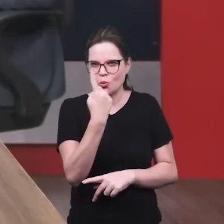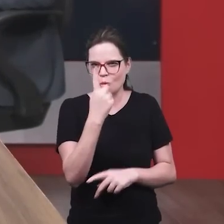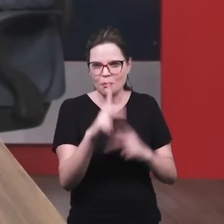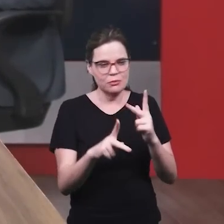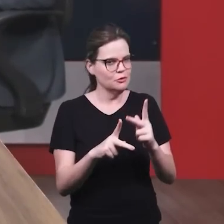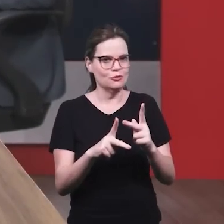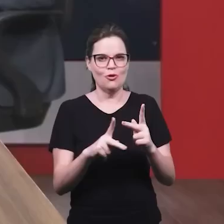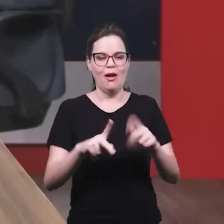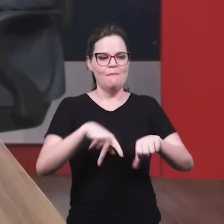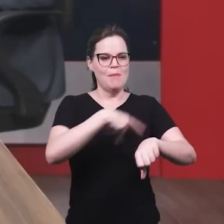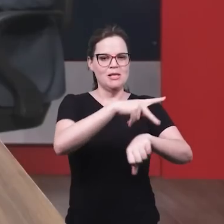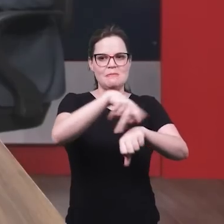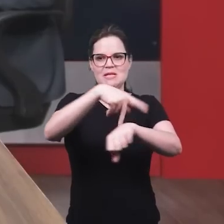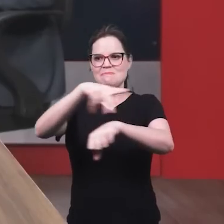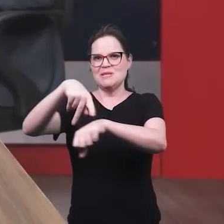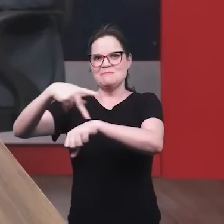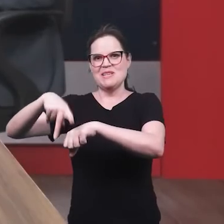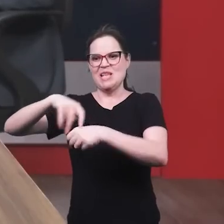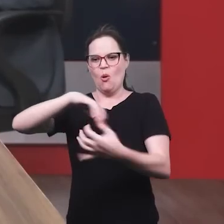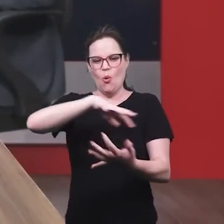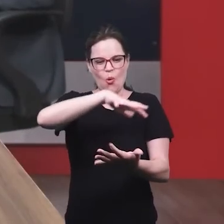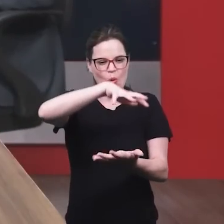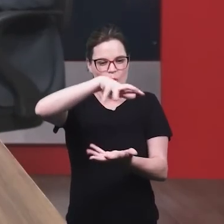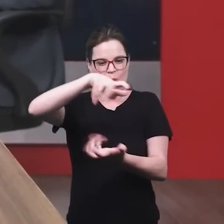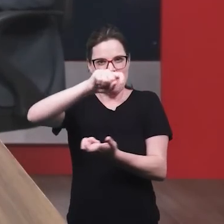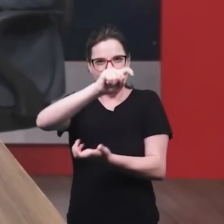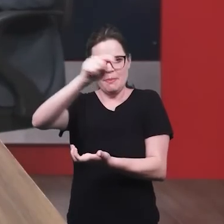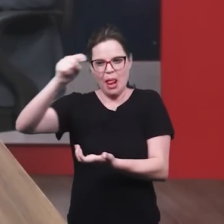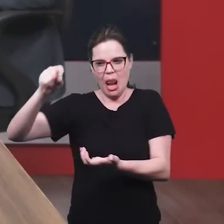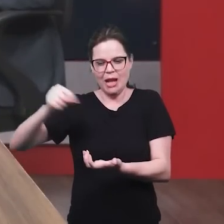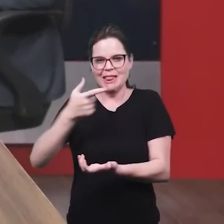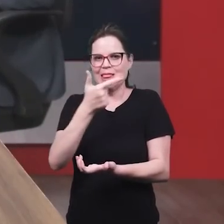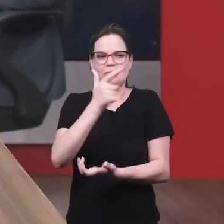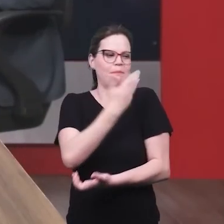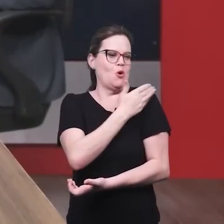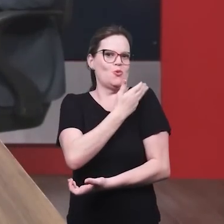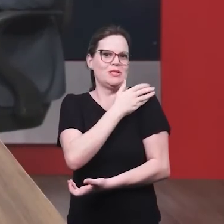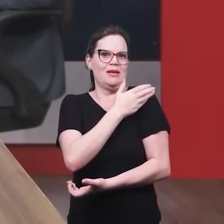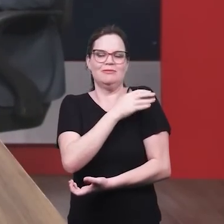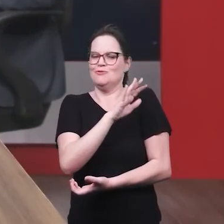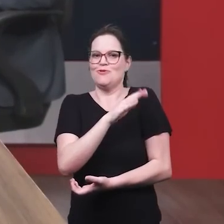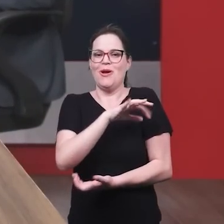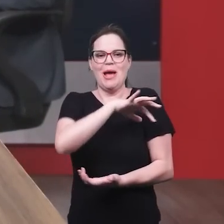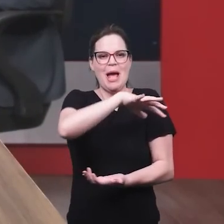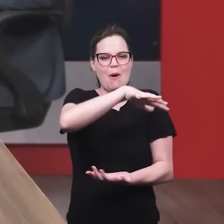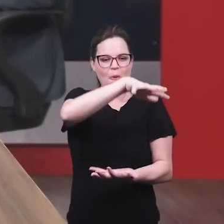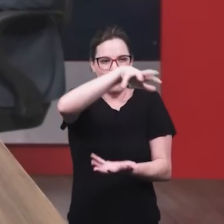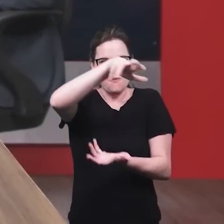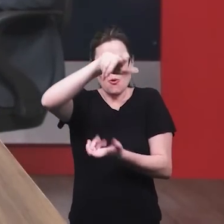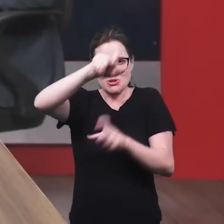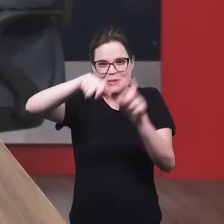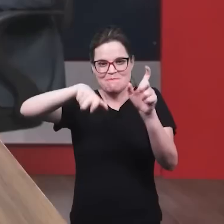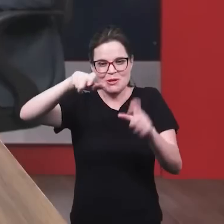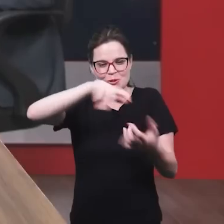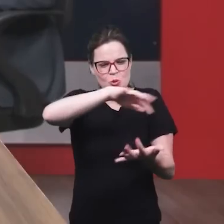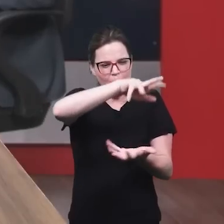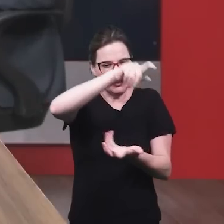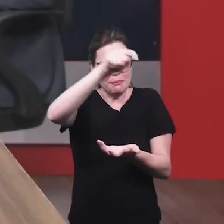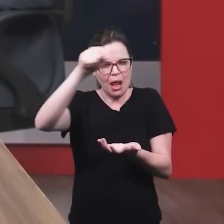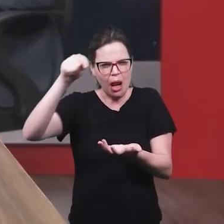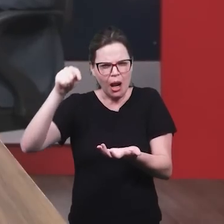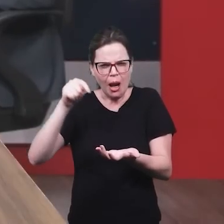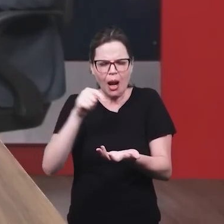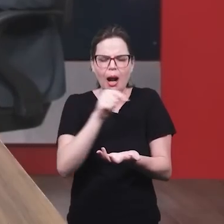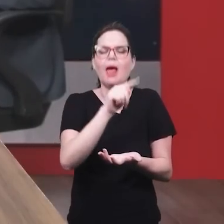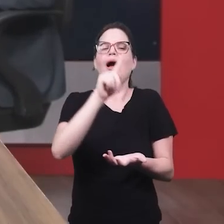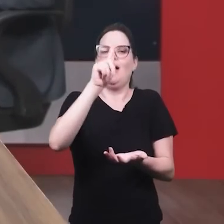as nações, né? O Senhor não faria acepção de pessoas, né? Aceitaria todos nós, e por isso nós estamos hoje na presença do Senhor, né?